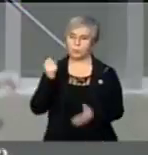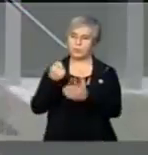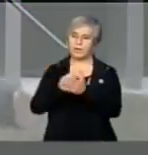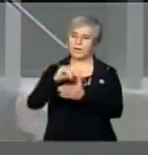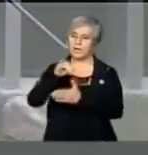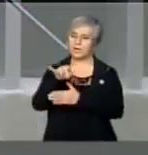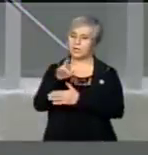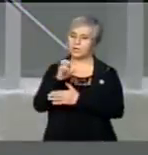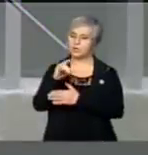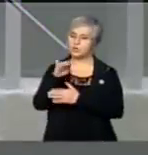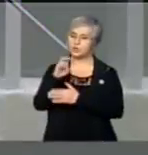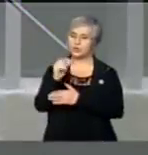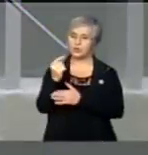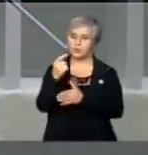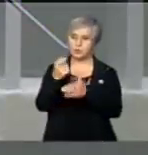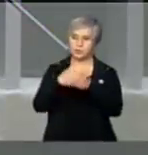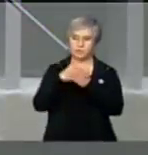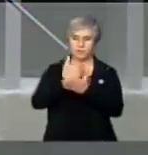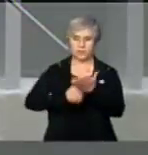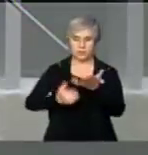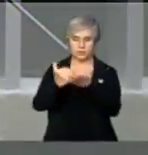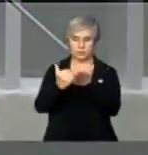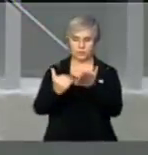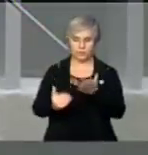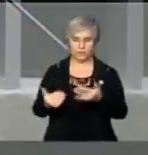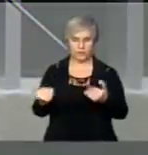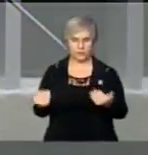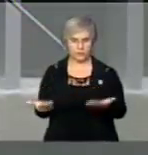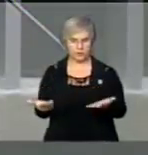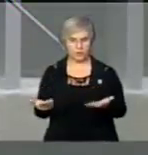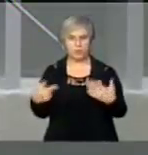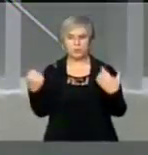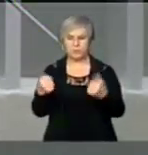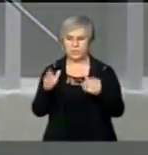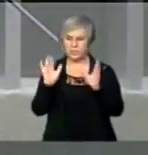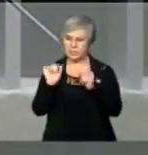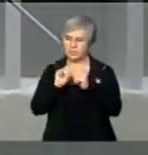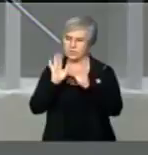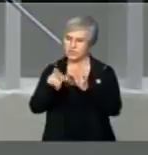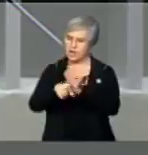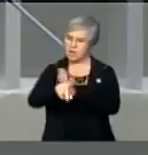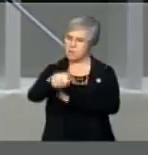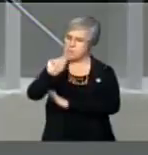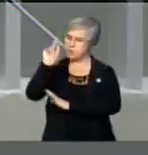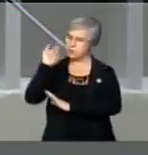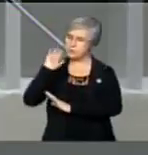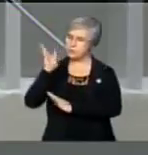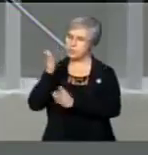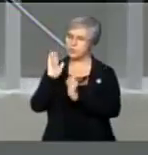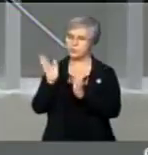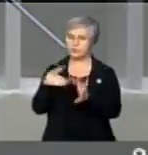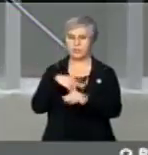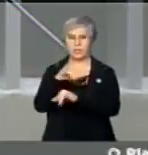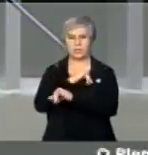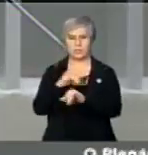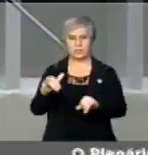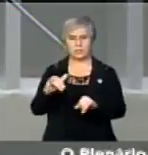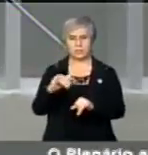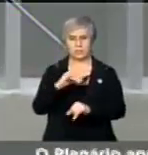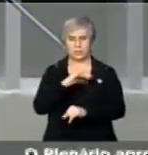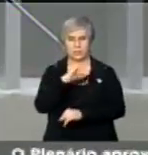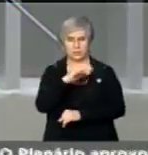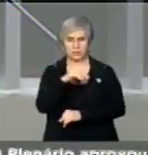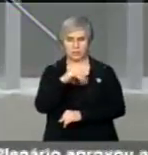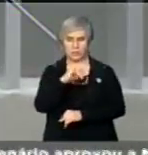Agora, aquilo que já deveria ter sido realizado há muito tempo e que foi indicado pela CPI, que discutiu a